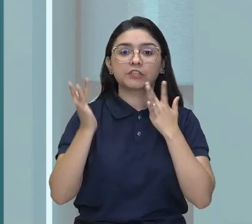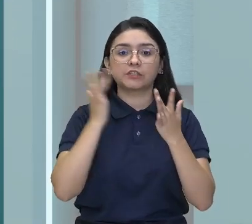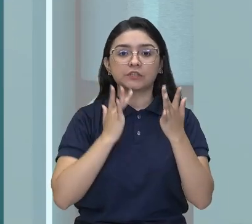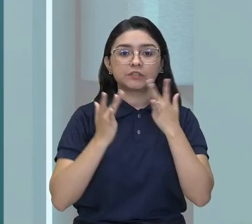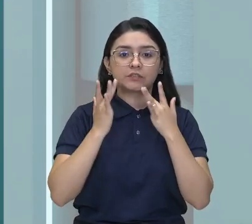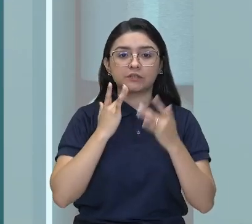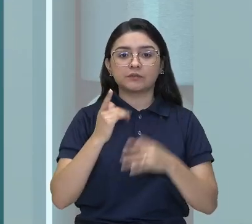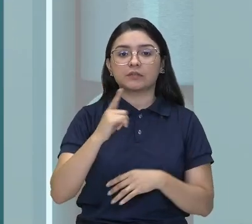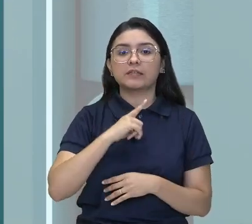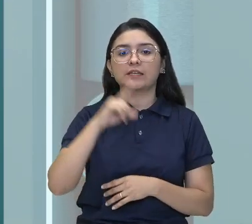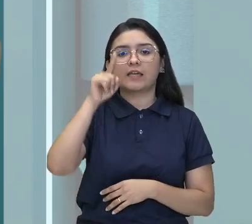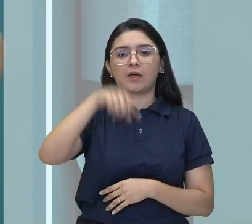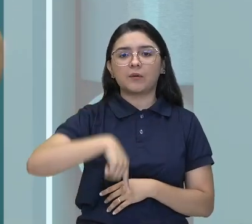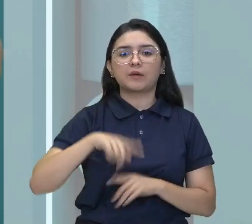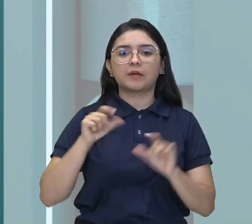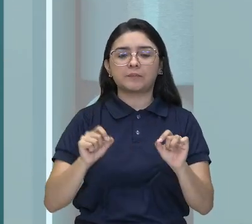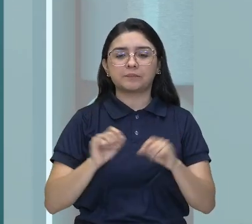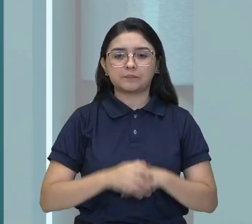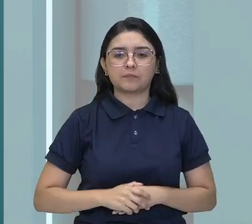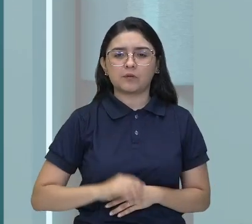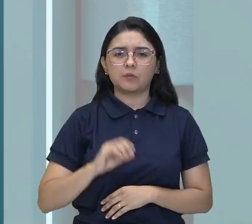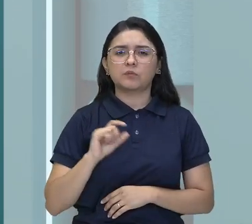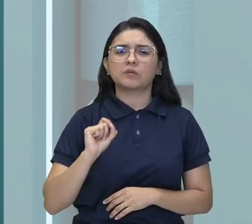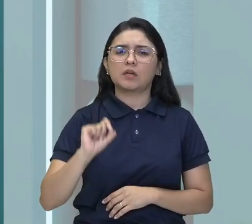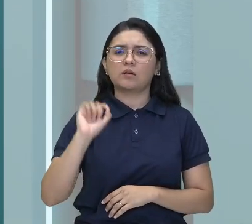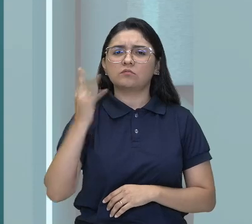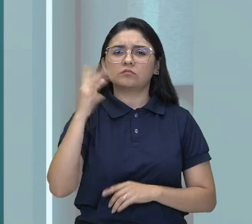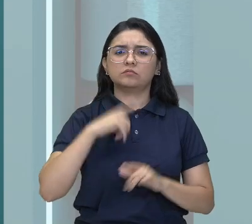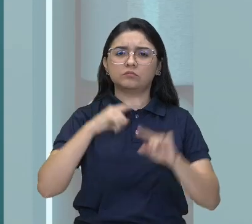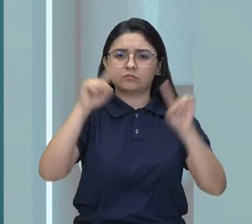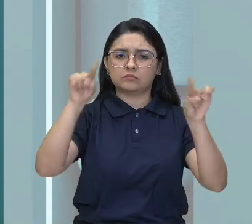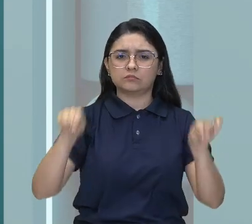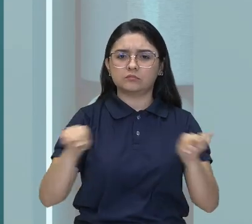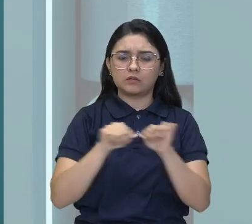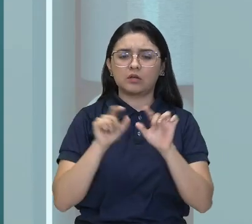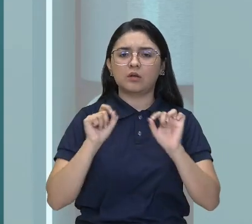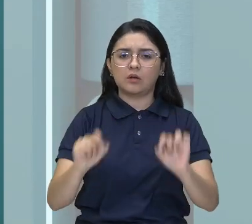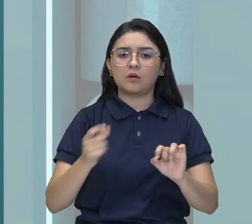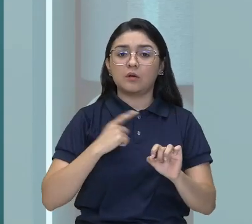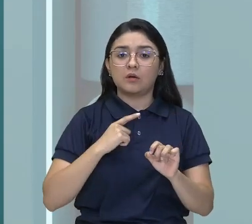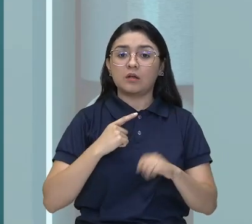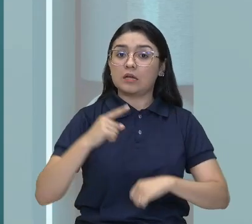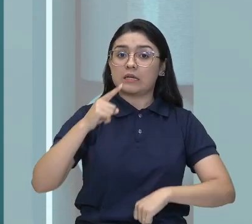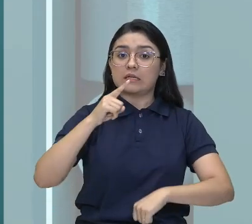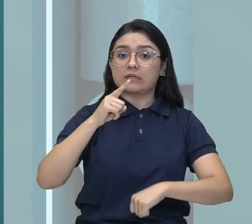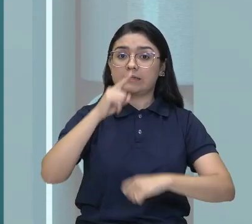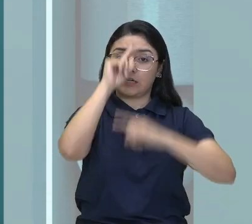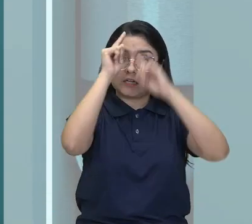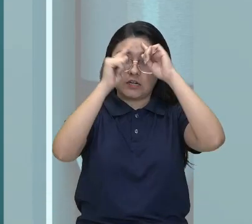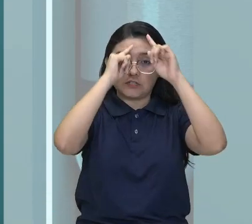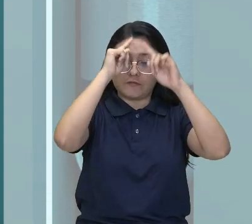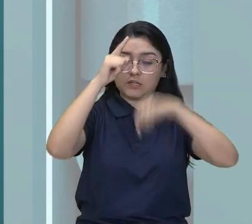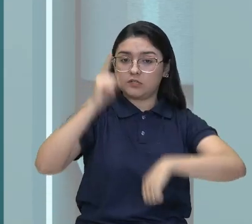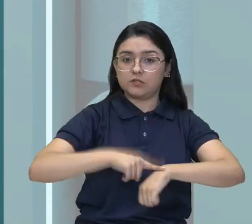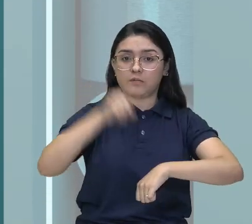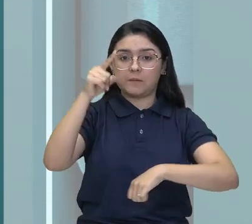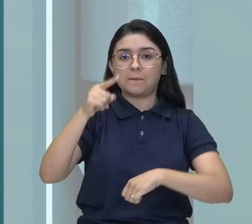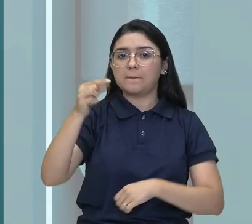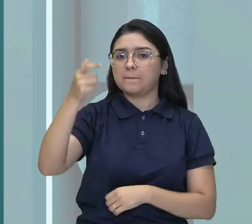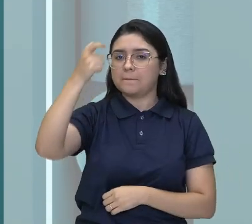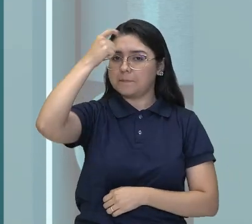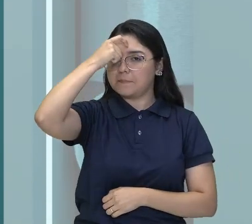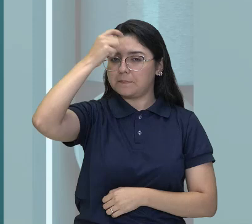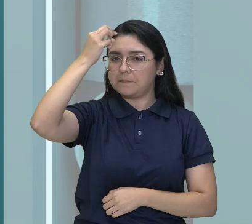é o quadrado. O que acontece nesse quadrado? É improvisação, que as pessoas vão ter que ter, memória